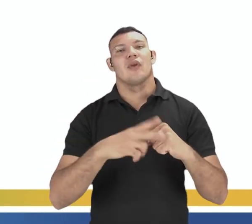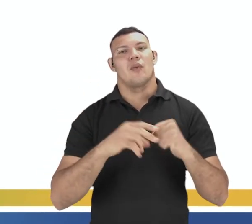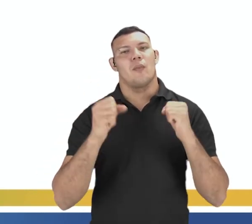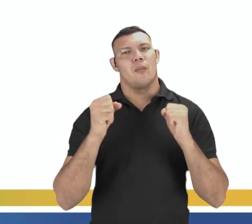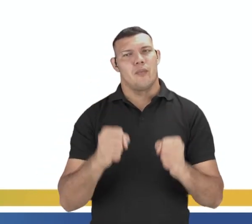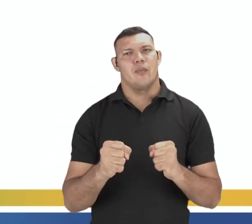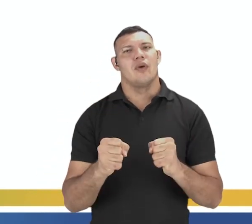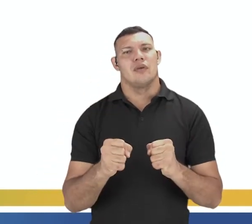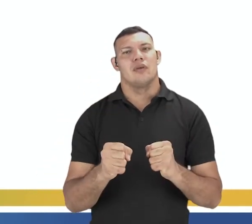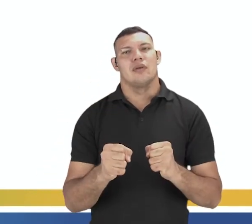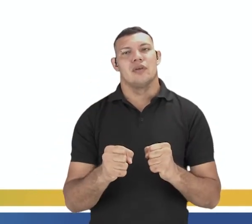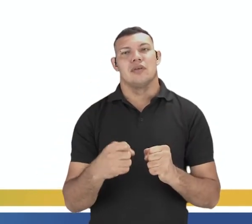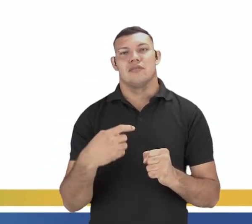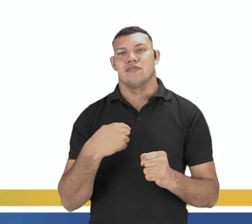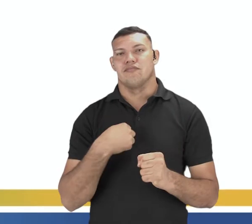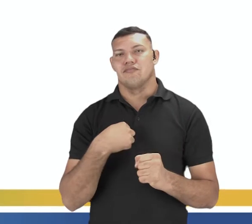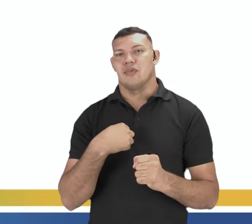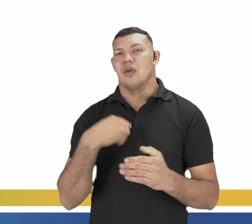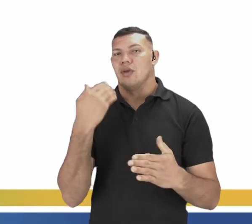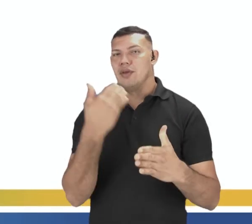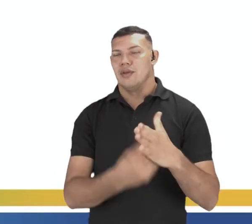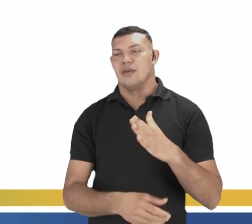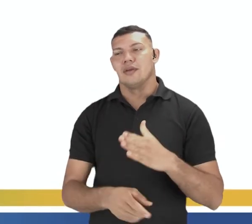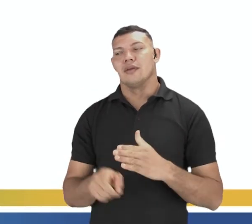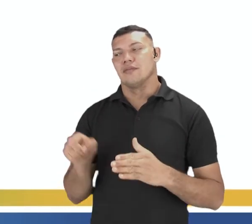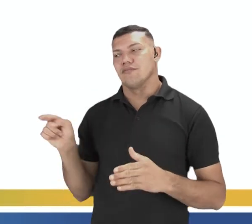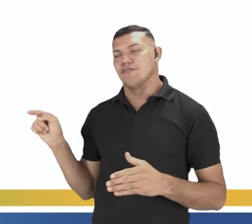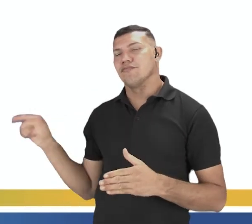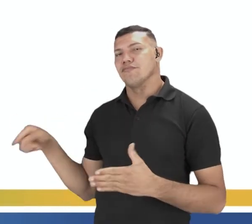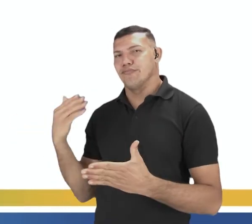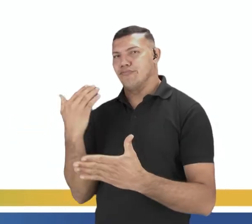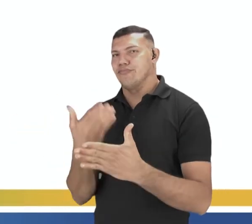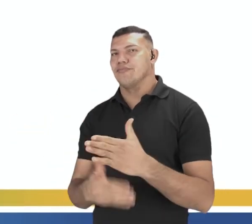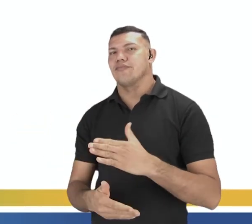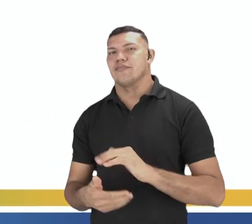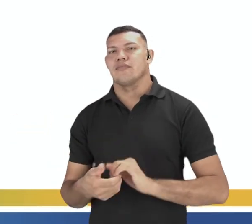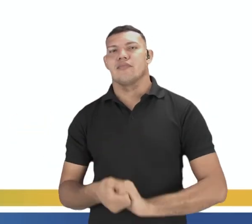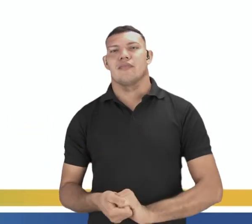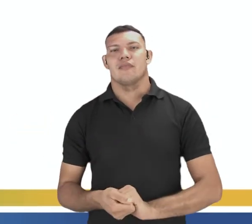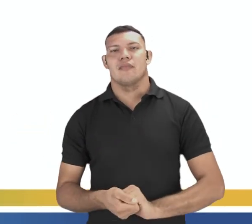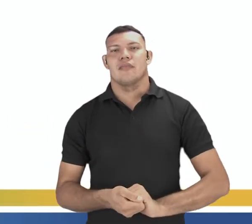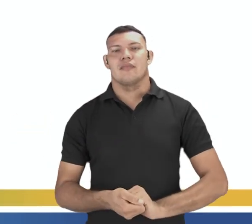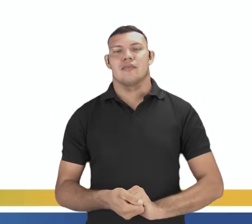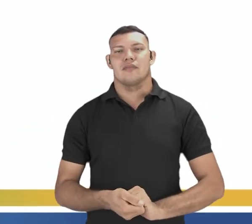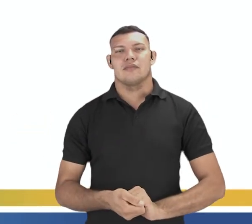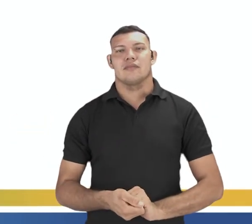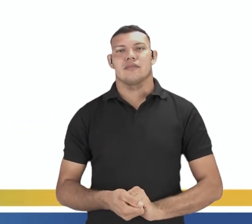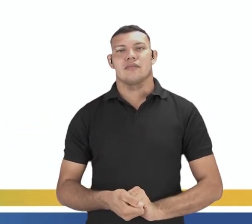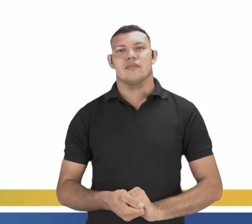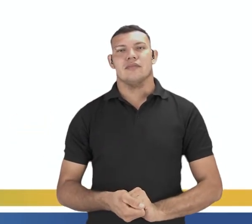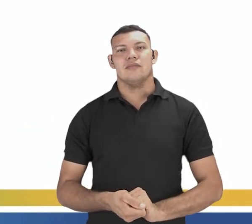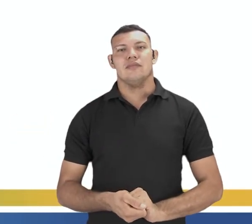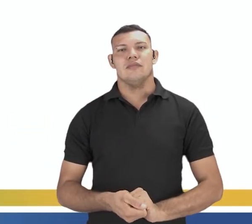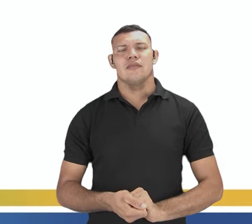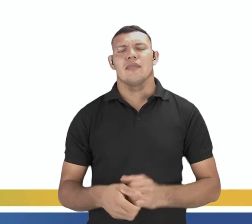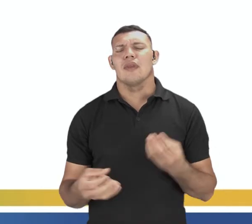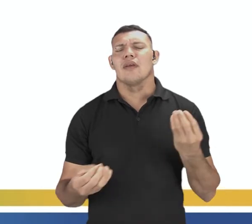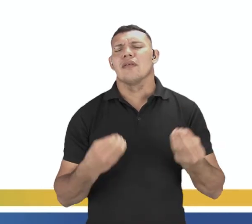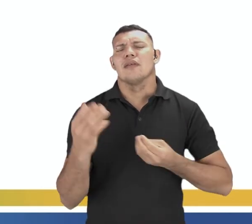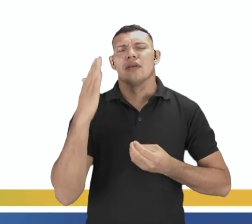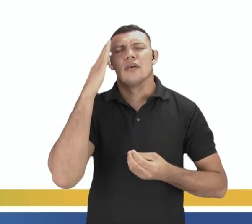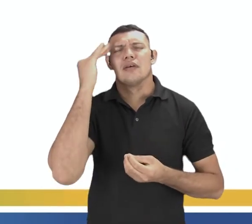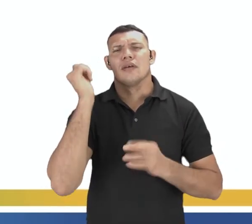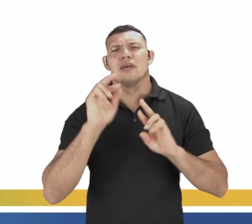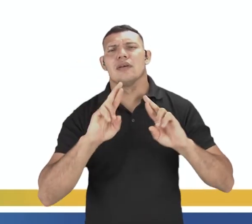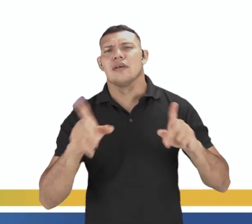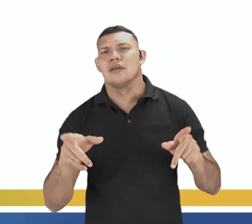conjugado. Eu perco, tu perdes e ele perde, tá? Então, como nós vamos ver essa diferença?